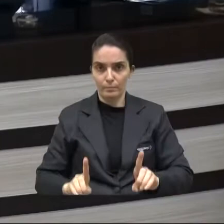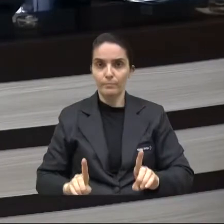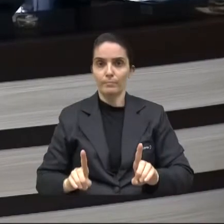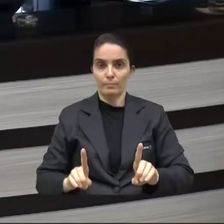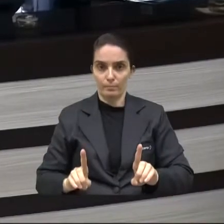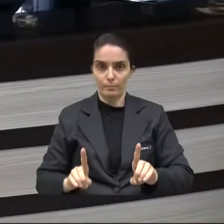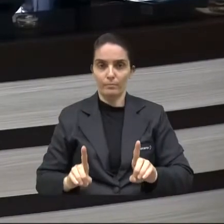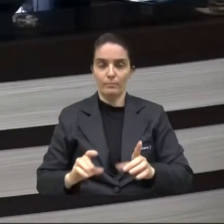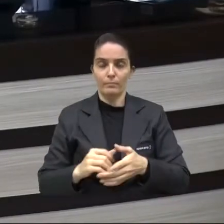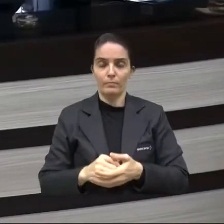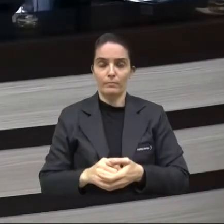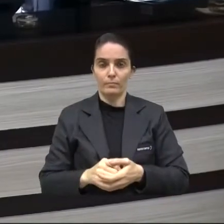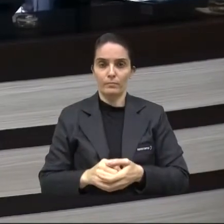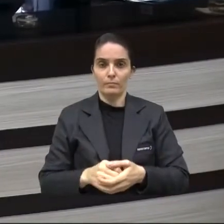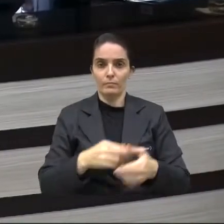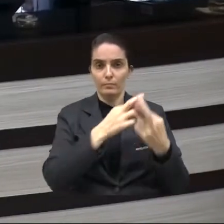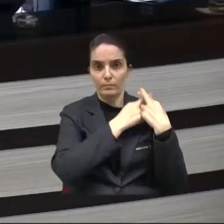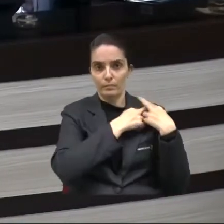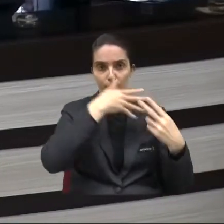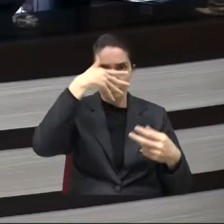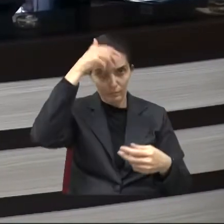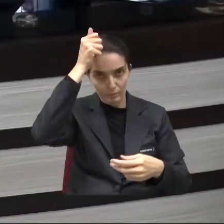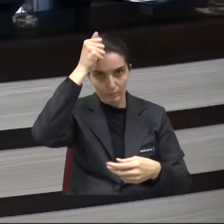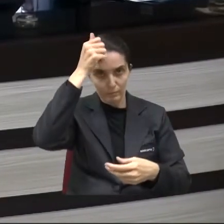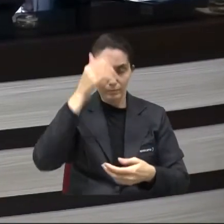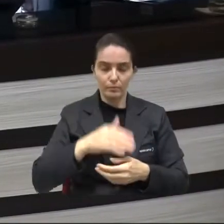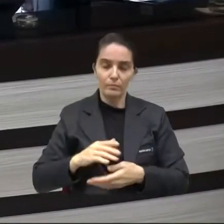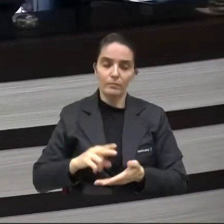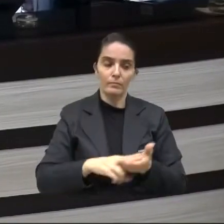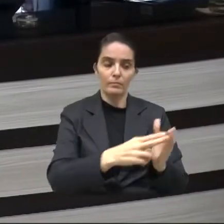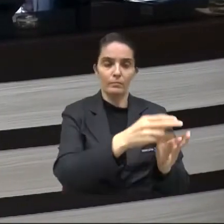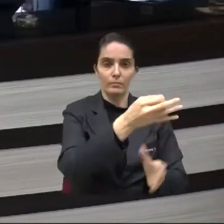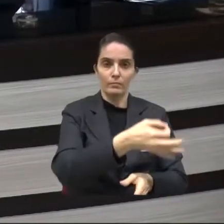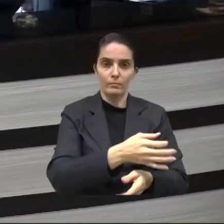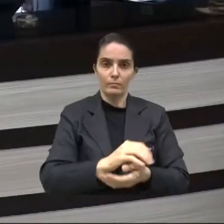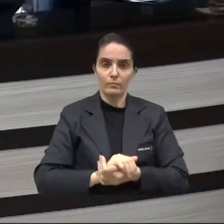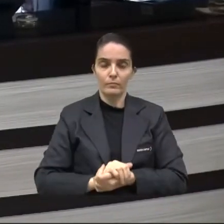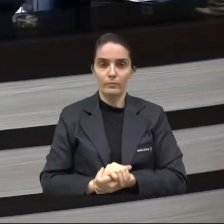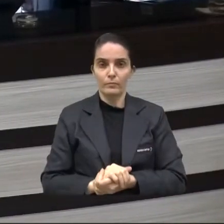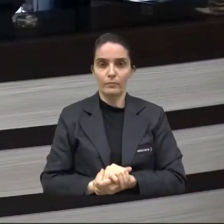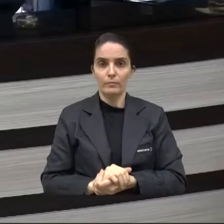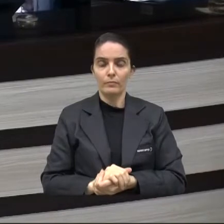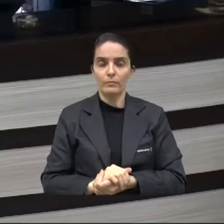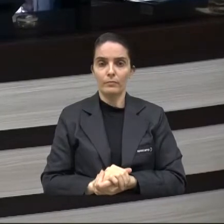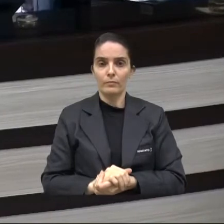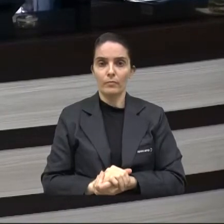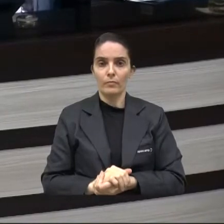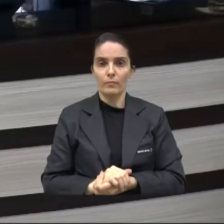Autoria, vereador Antônio Franco de Moraes. As comissões competentes.